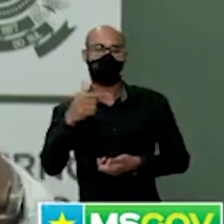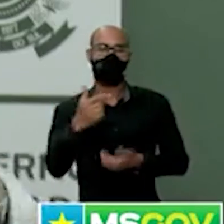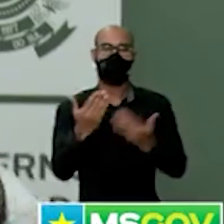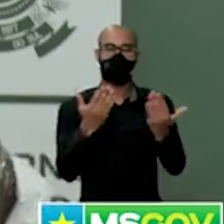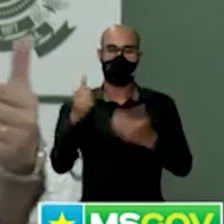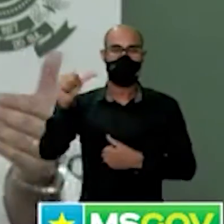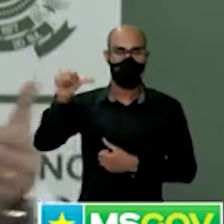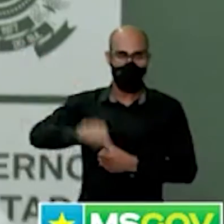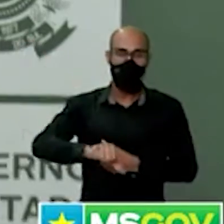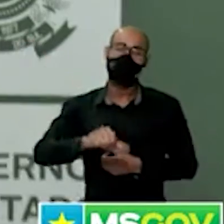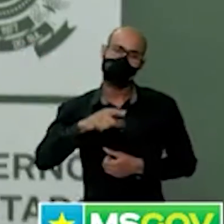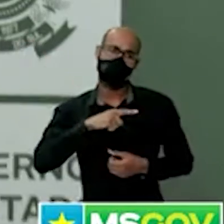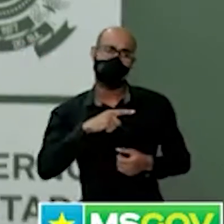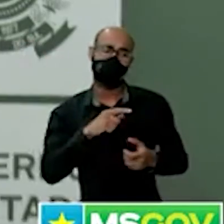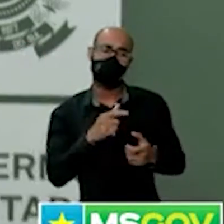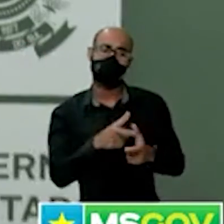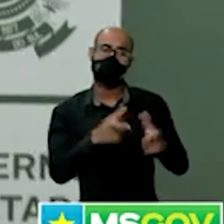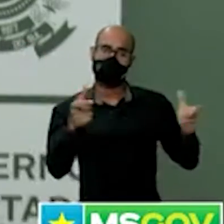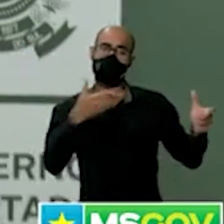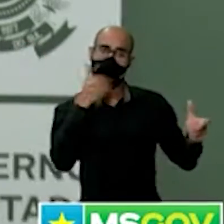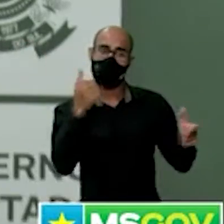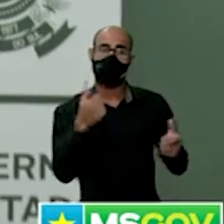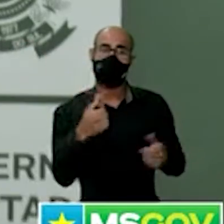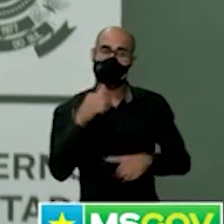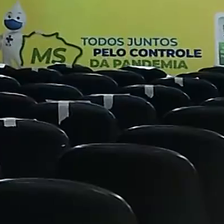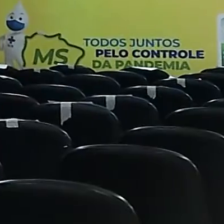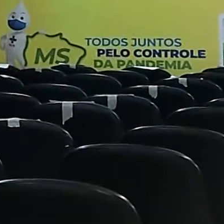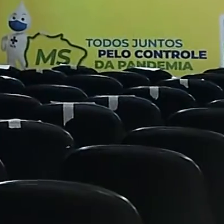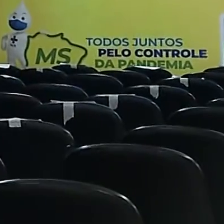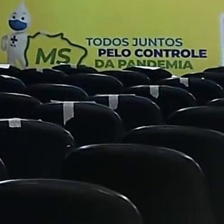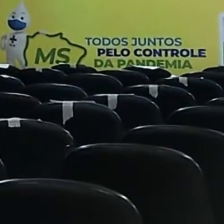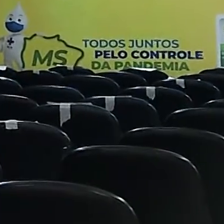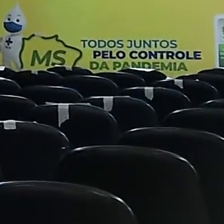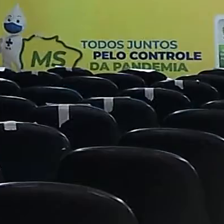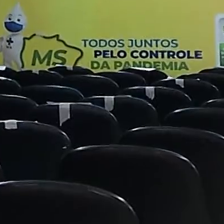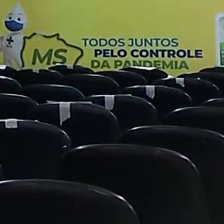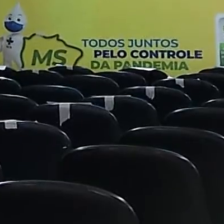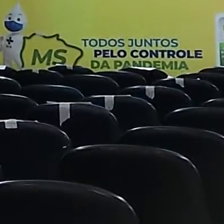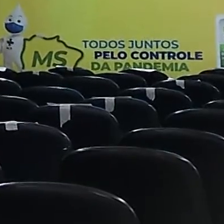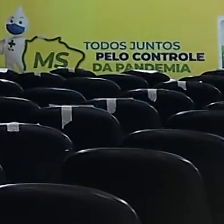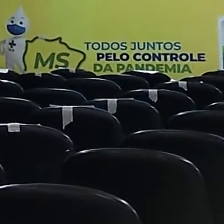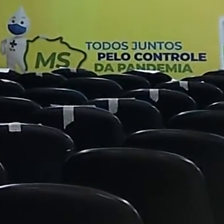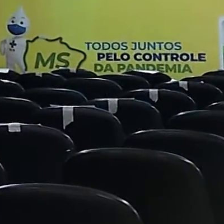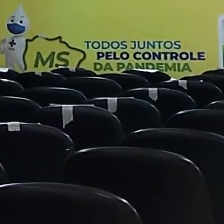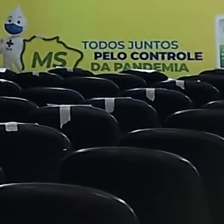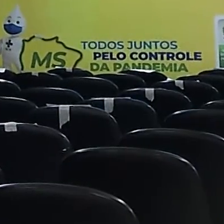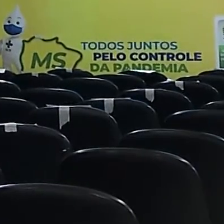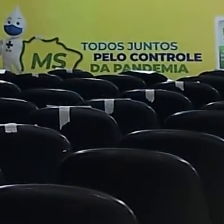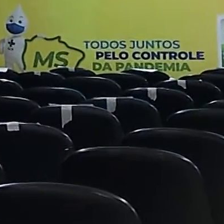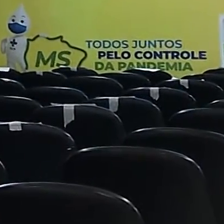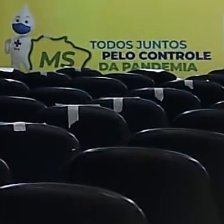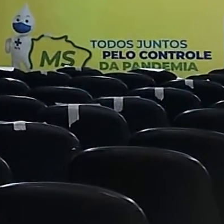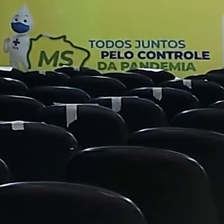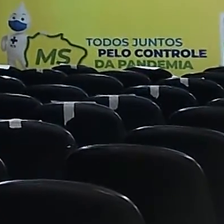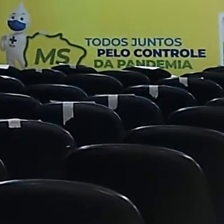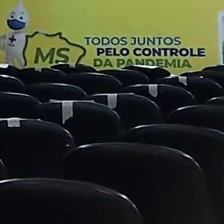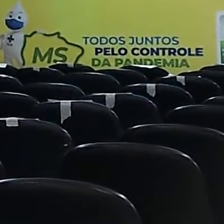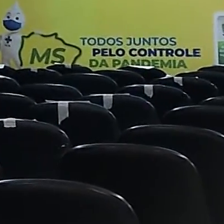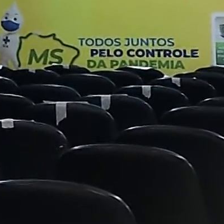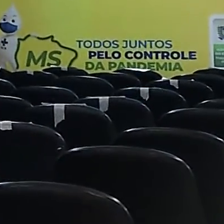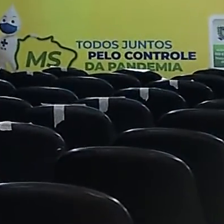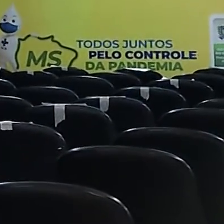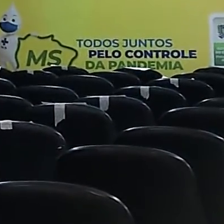balanço geral o estado todo ficou basicamente o laranja Qual a expectativa da volta do show os presenciais